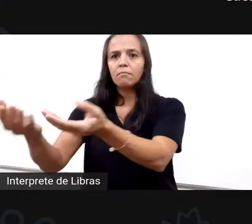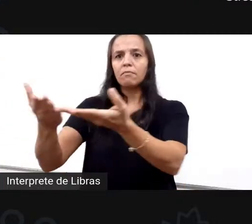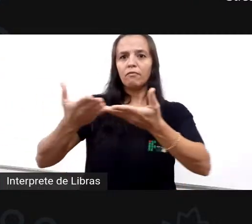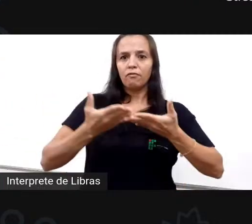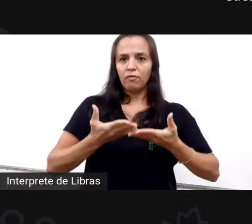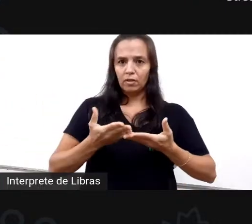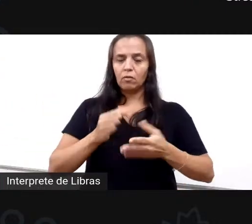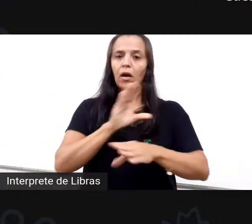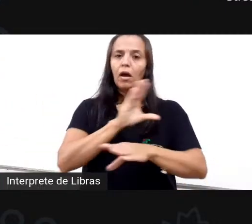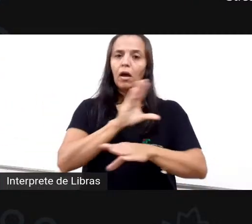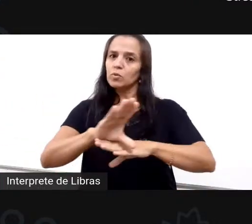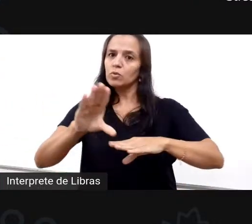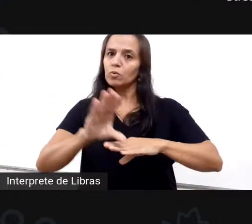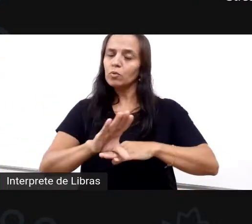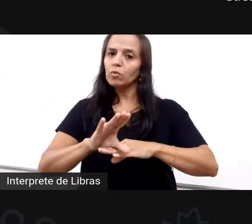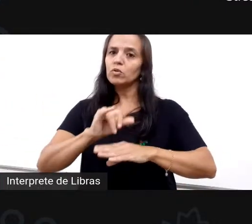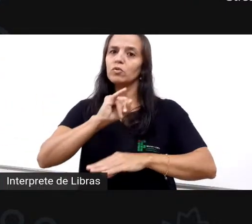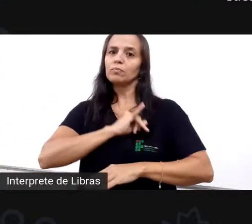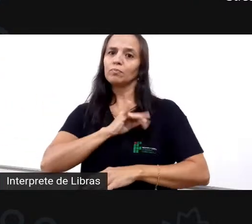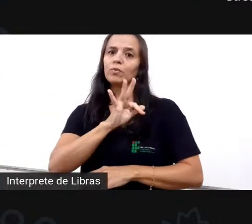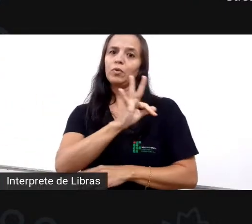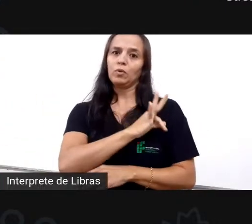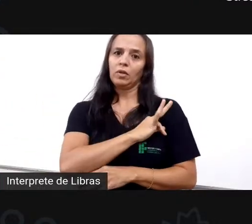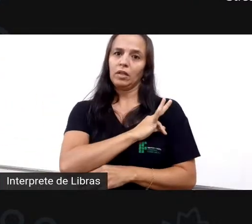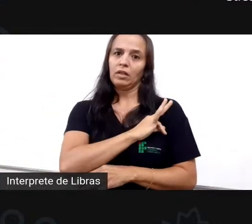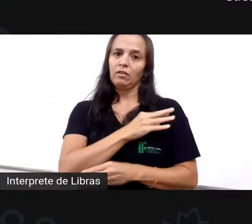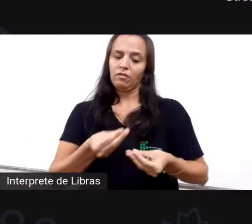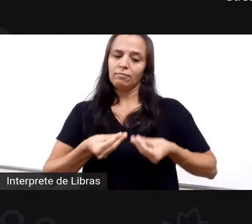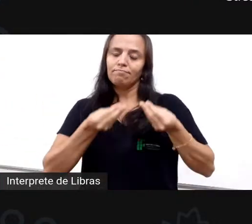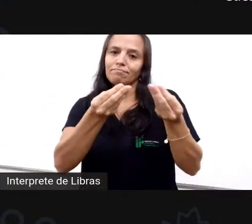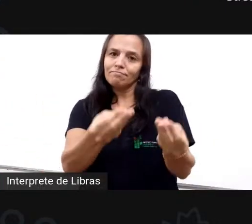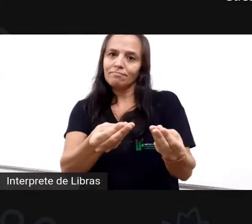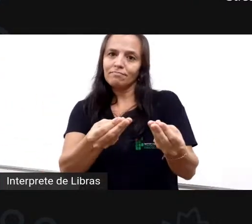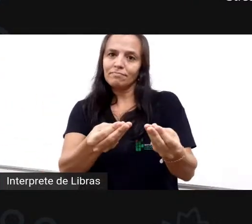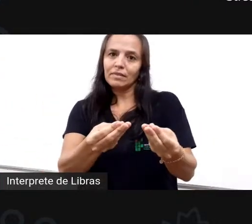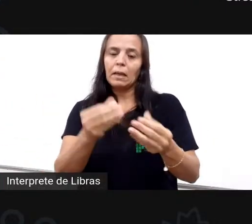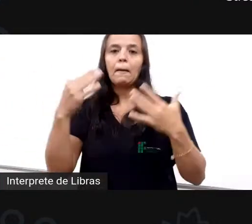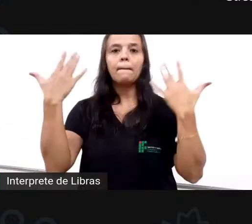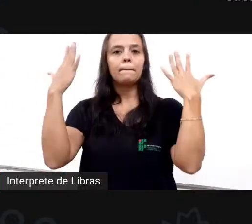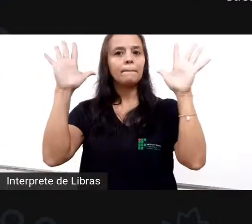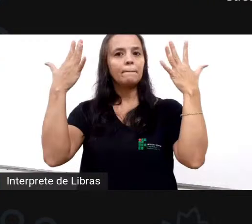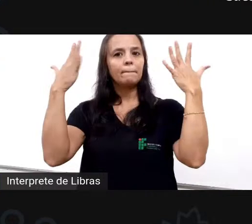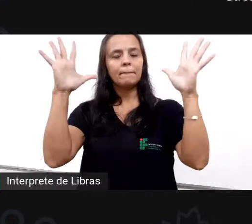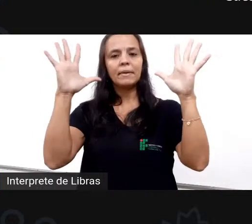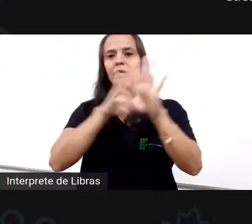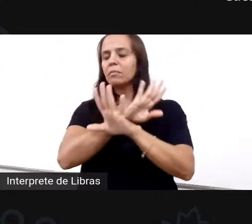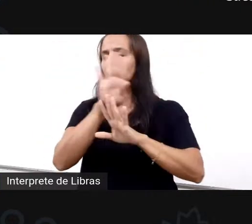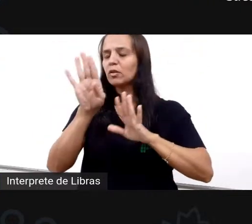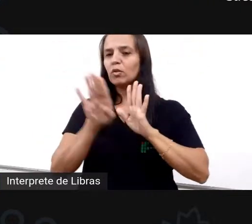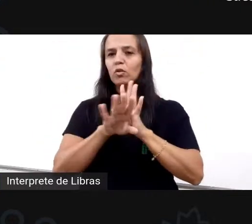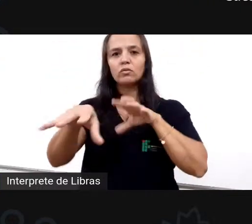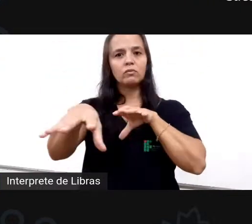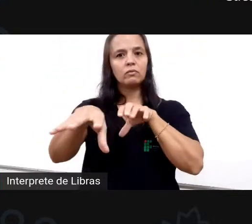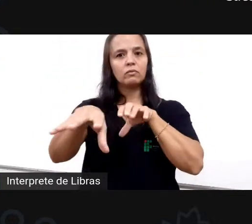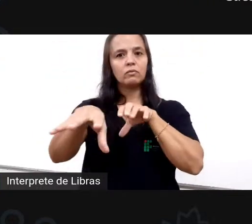que o Instituto Federal Farroupilha oferta. Parabéns a todos os formados agora, né?